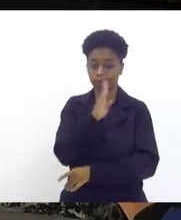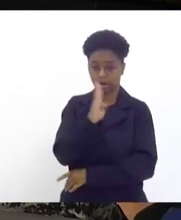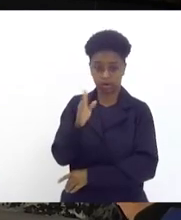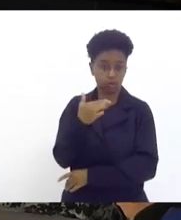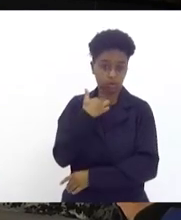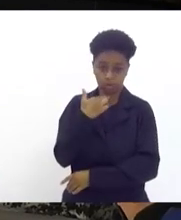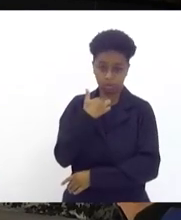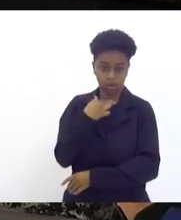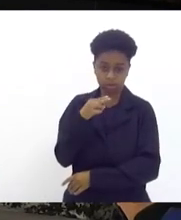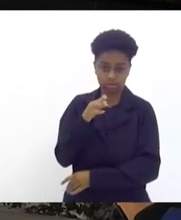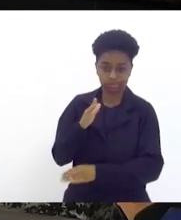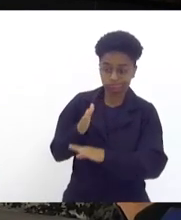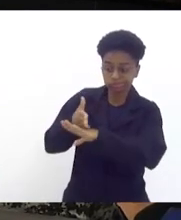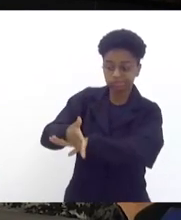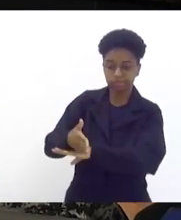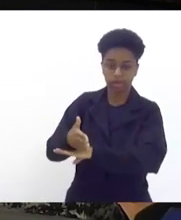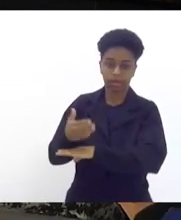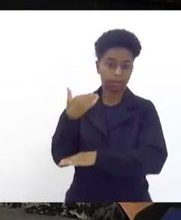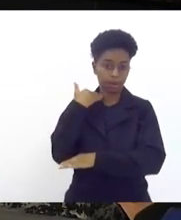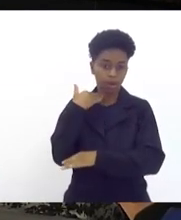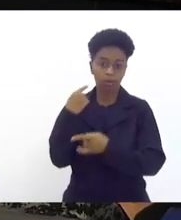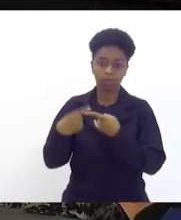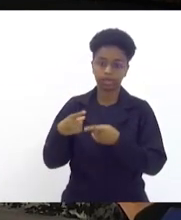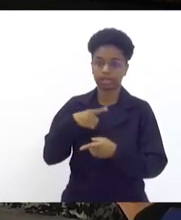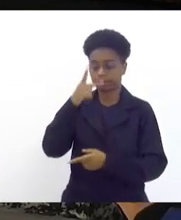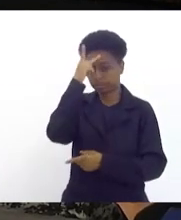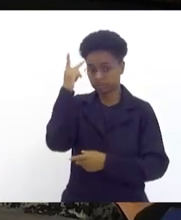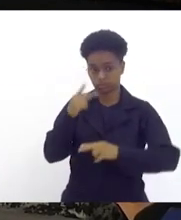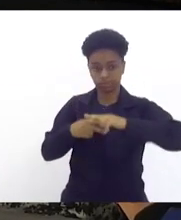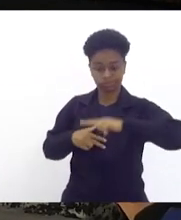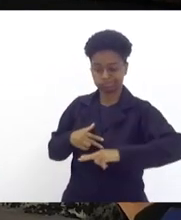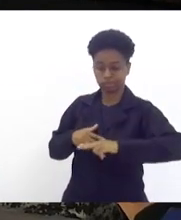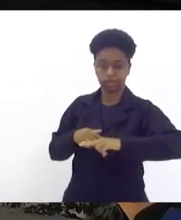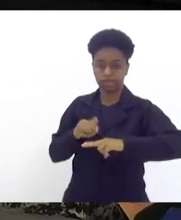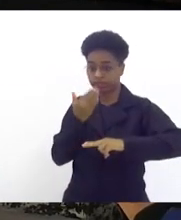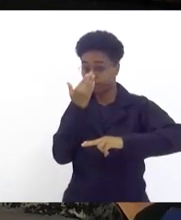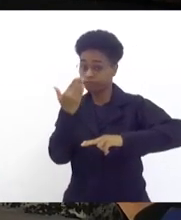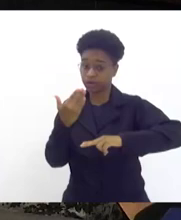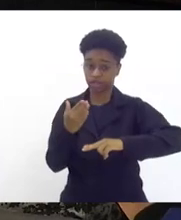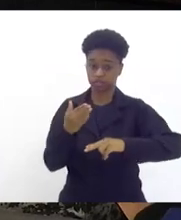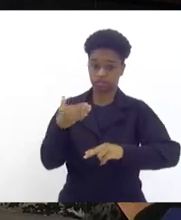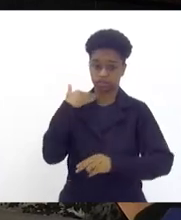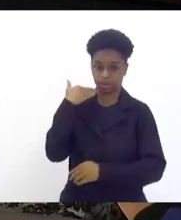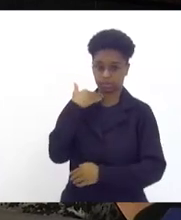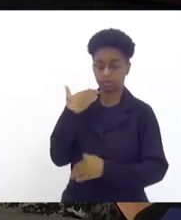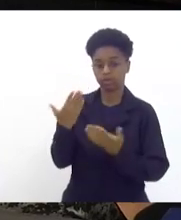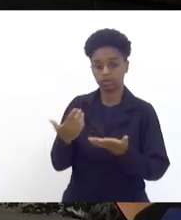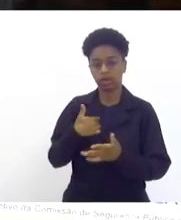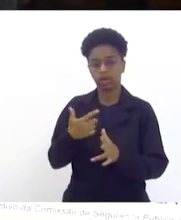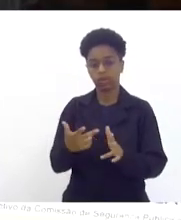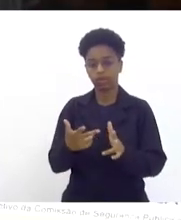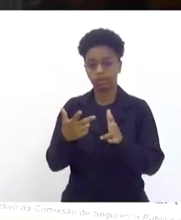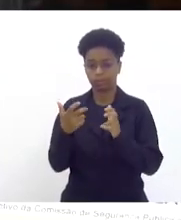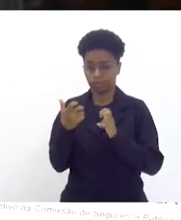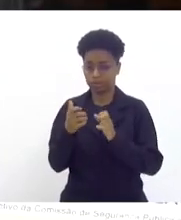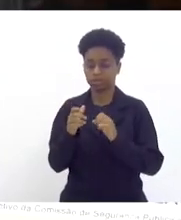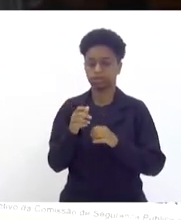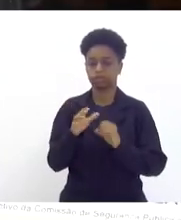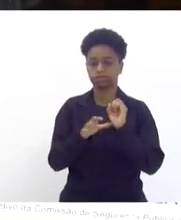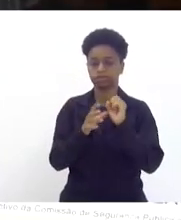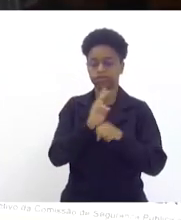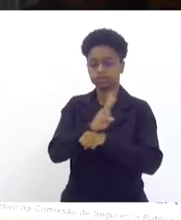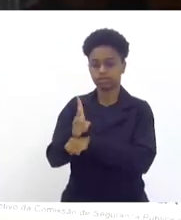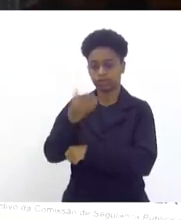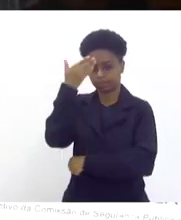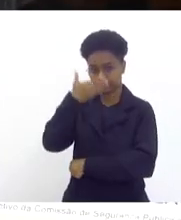ser usados porque tem morador de rua na porta dos bancos aí eu vejo a guarda o programa segurança presente